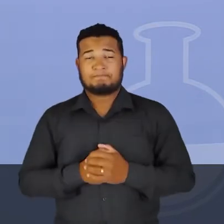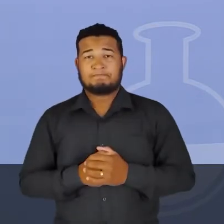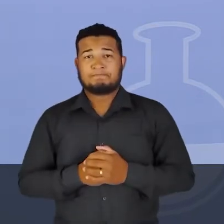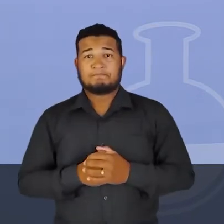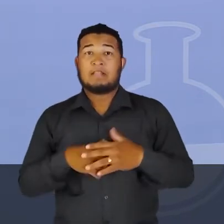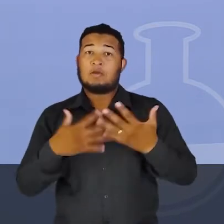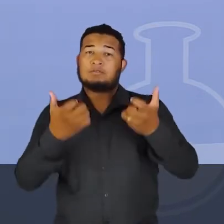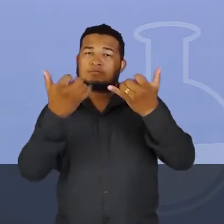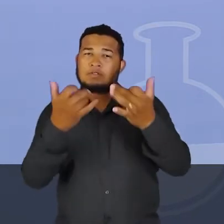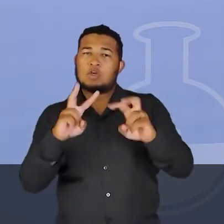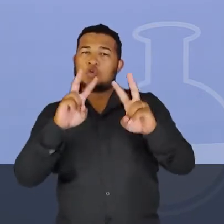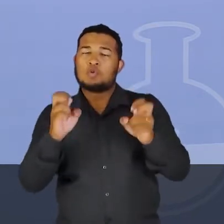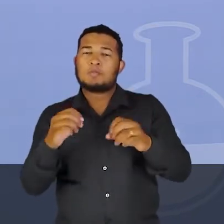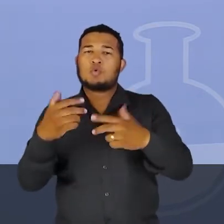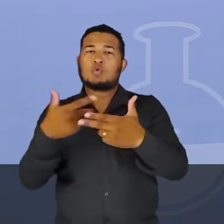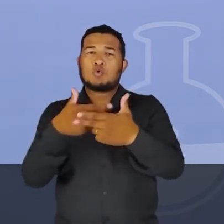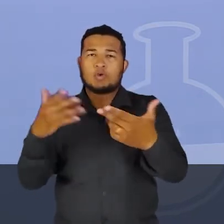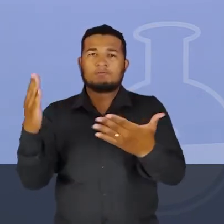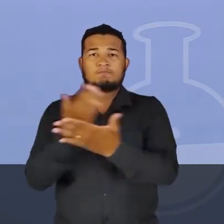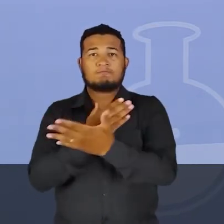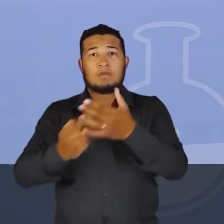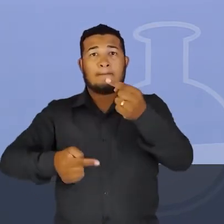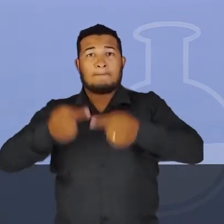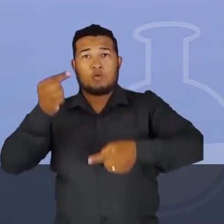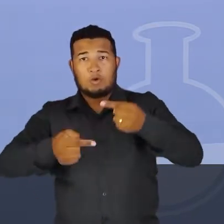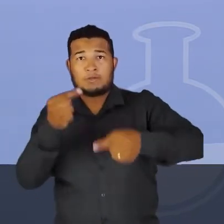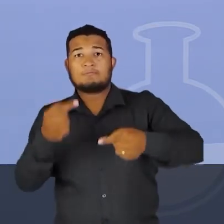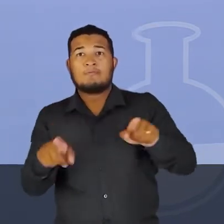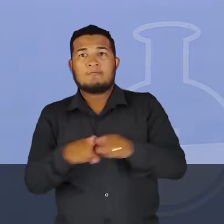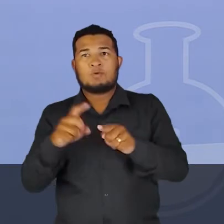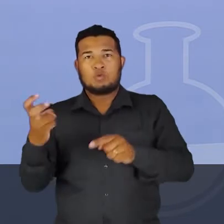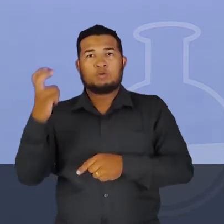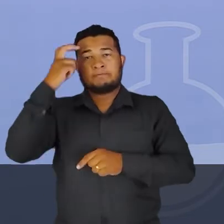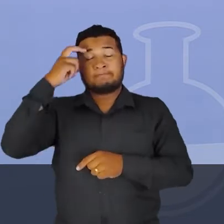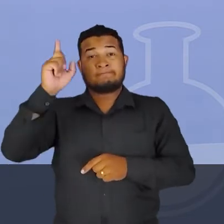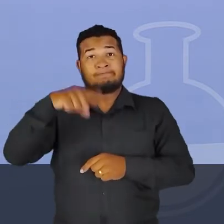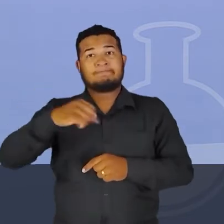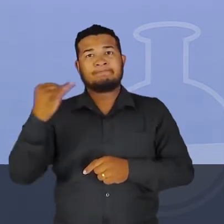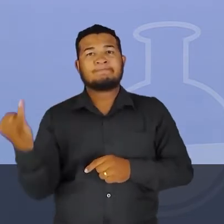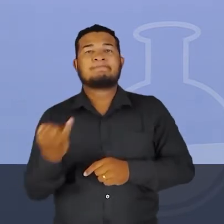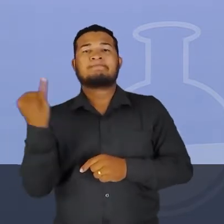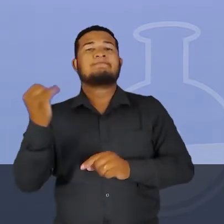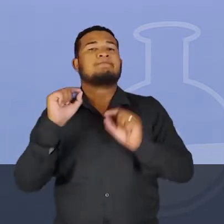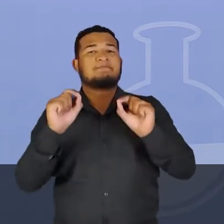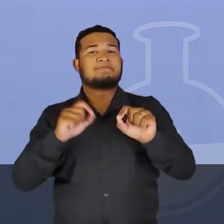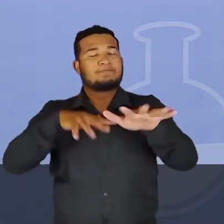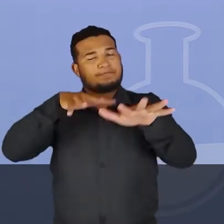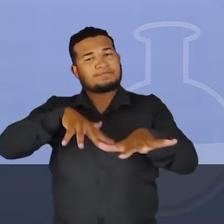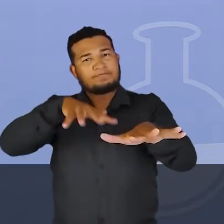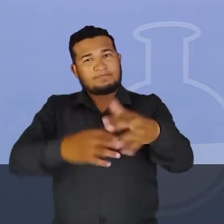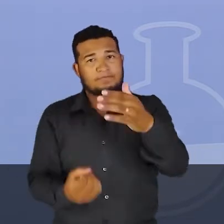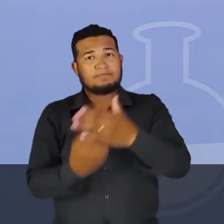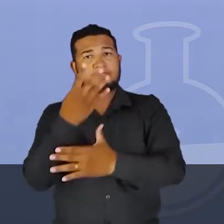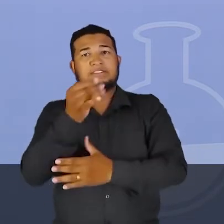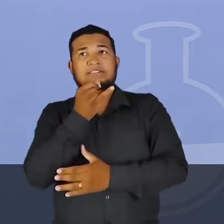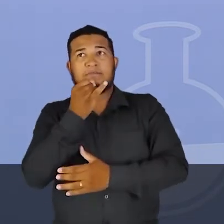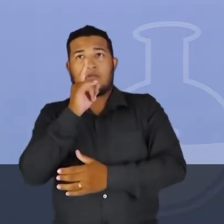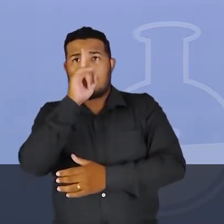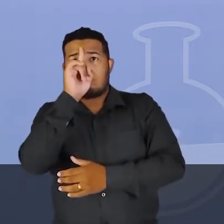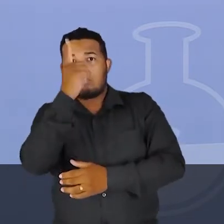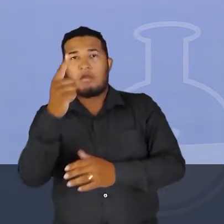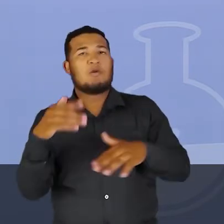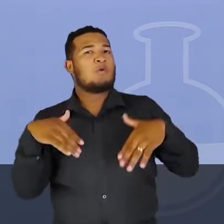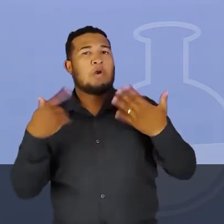desses elementos políticos, culturais e simbólicos que são importantes para a construção dos movimentos. Qual é a ideia que está